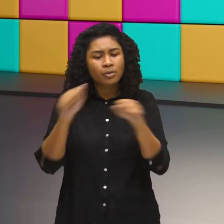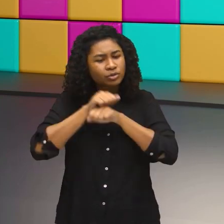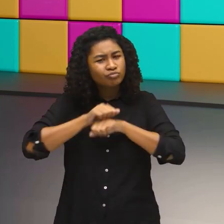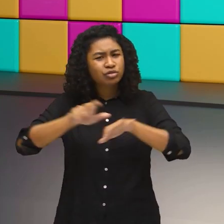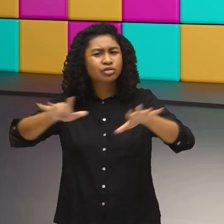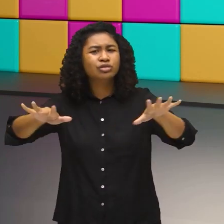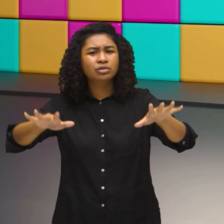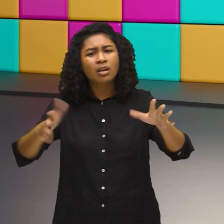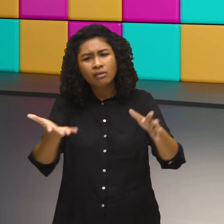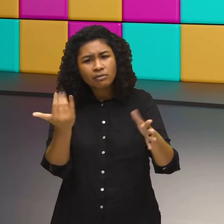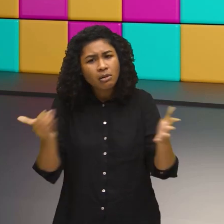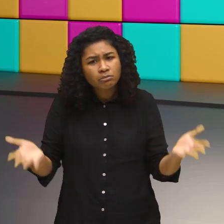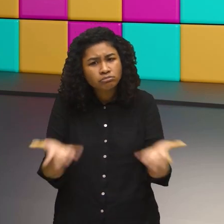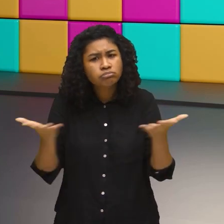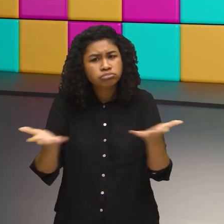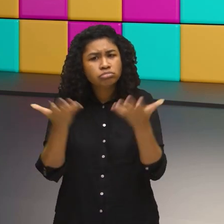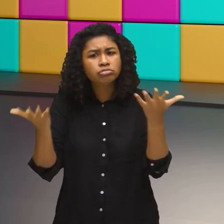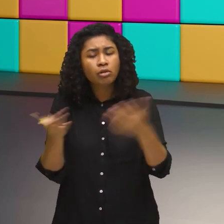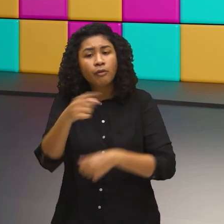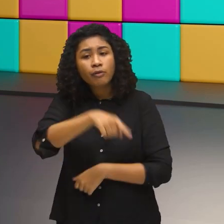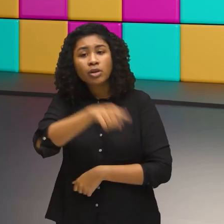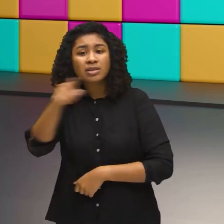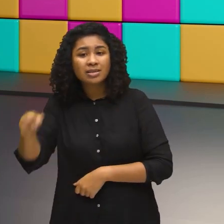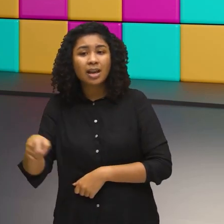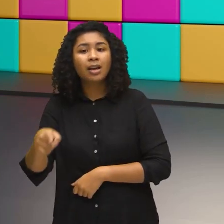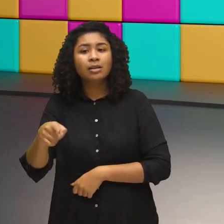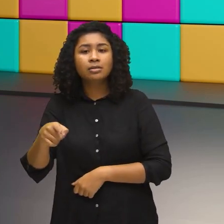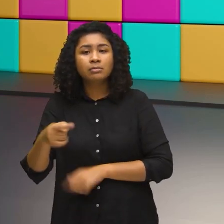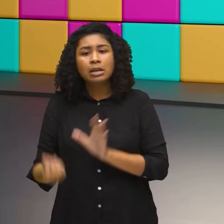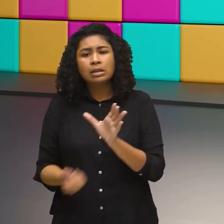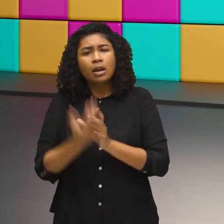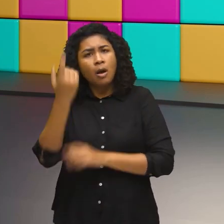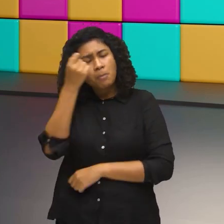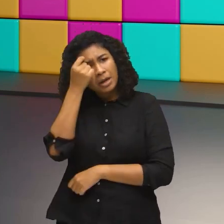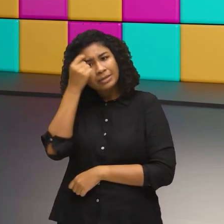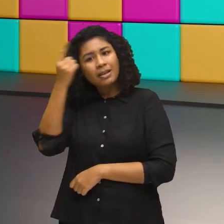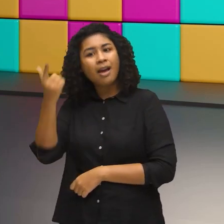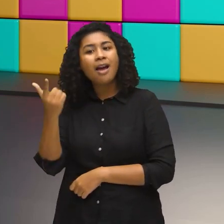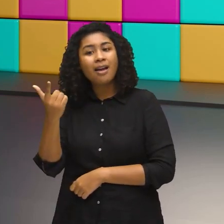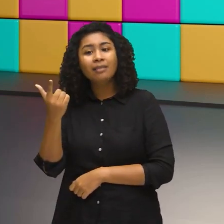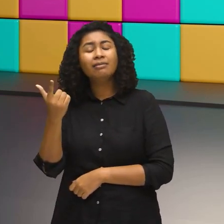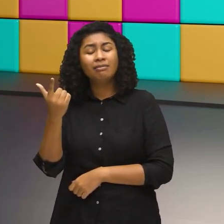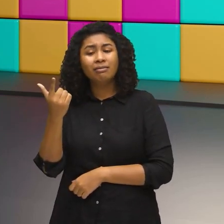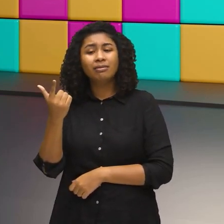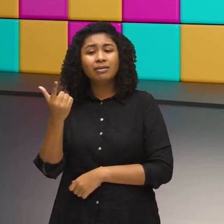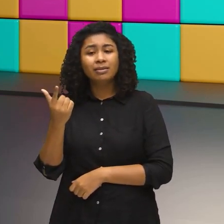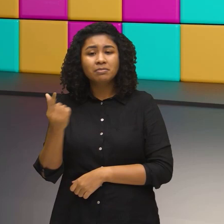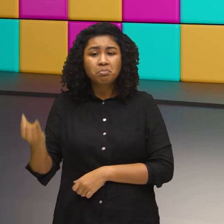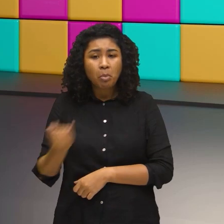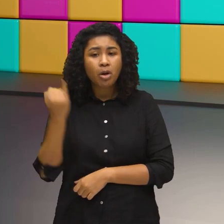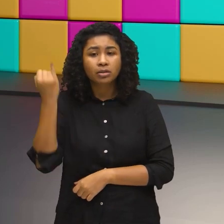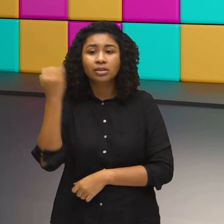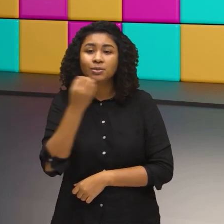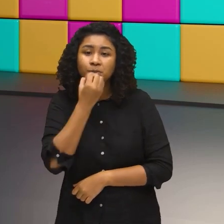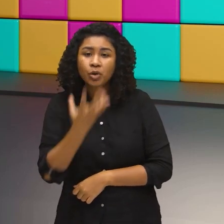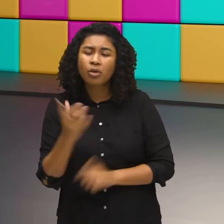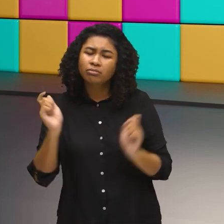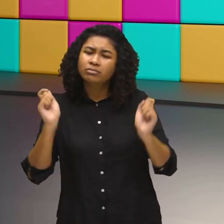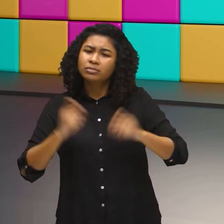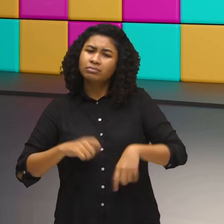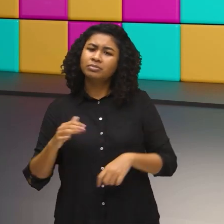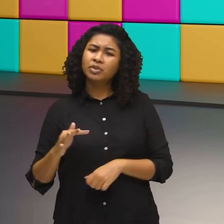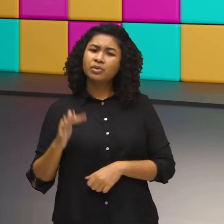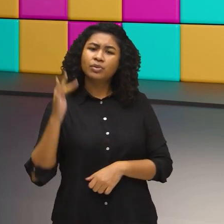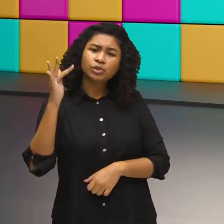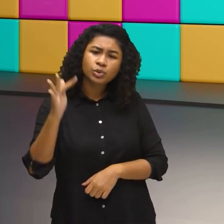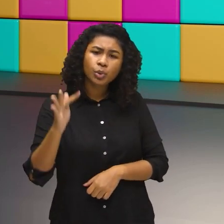vamos estimular vocês a fazer algo bacana nesse sentido, né? Talvez até surja aí